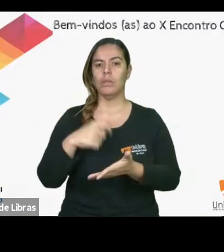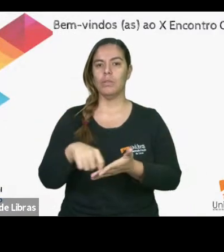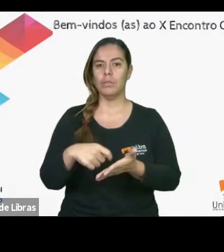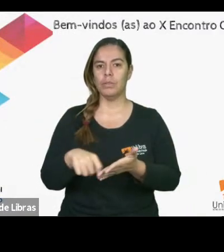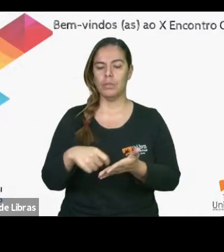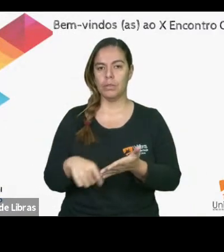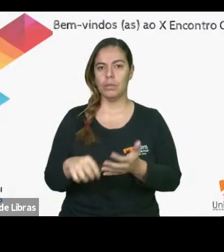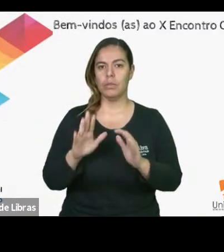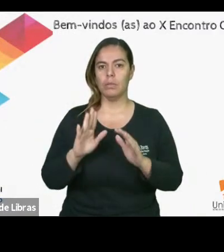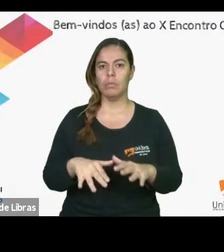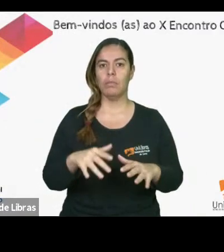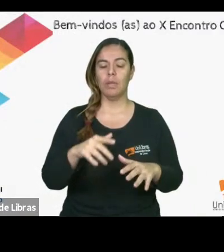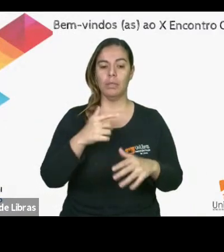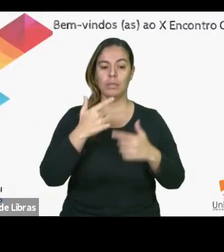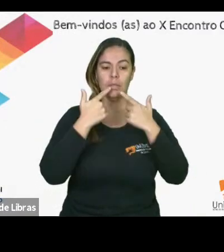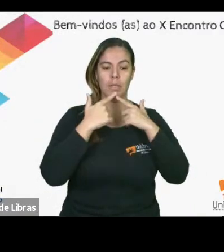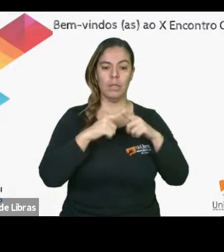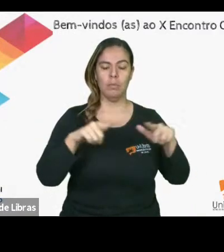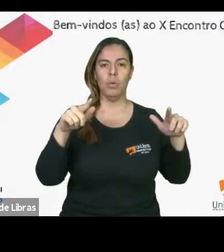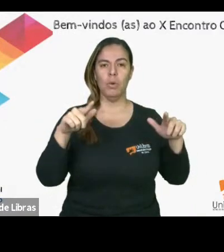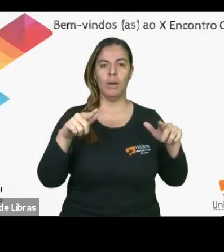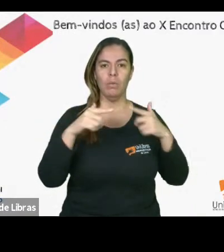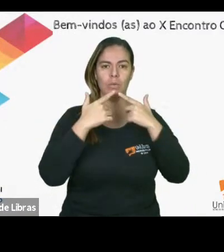Levando em conta que a linguagem oral